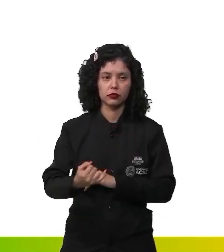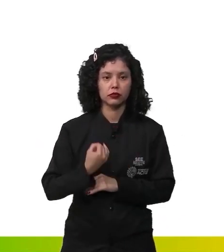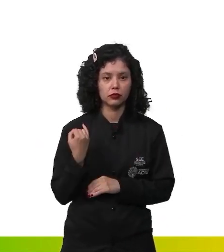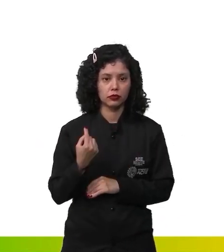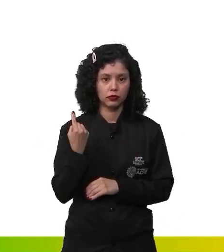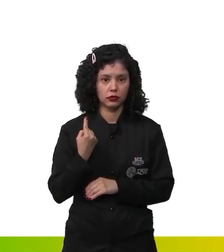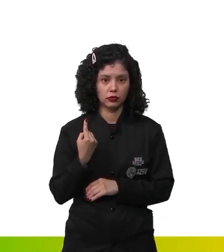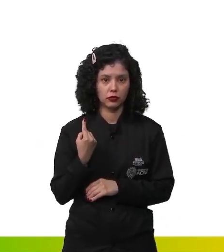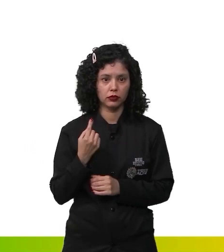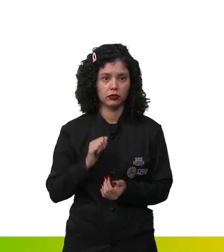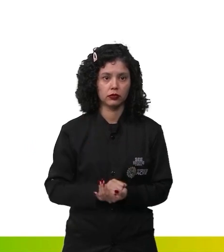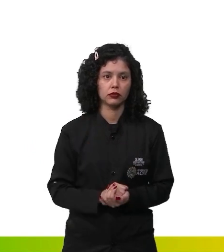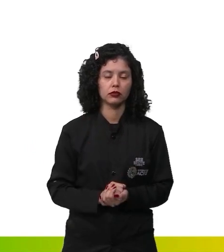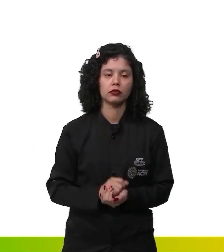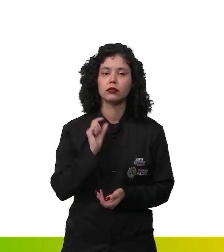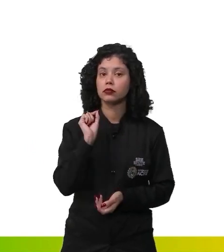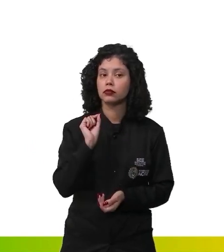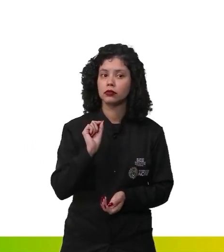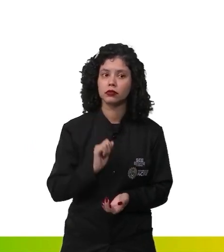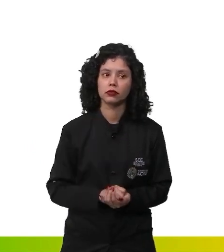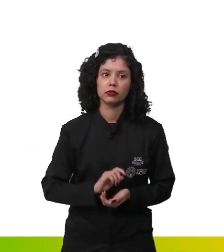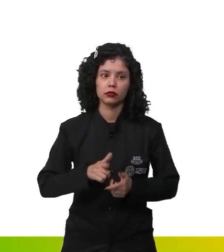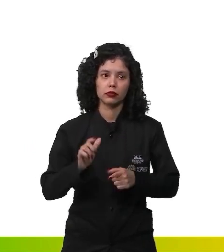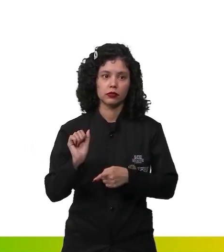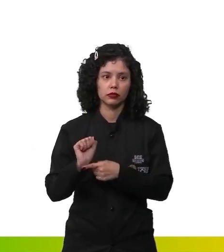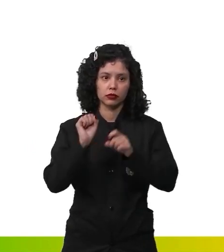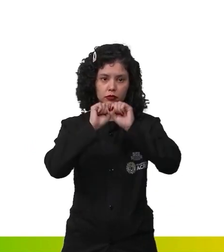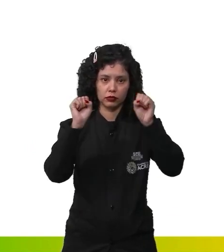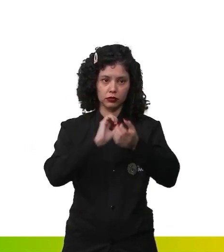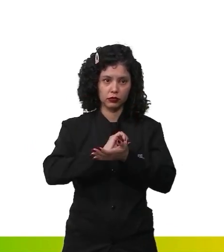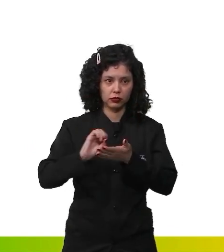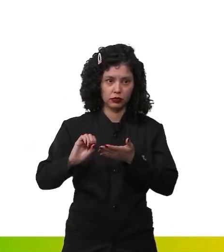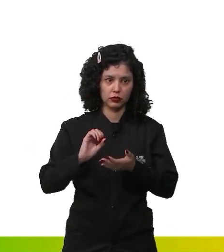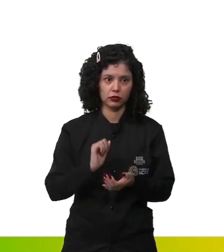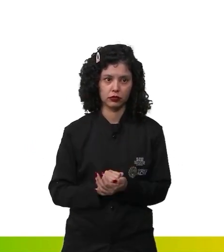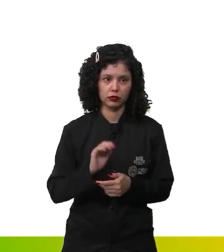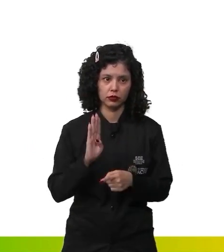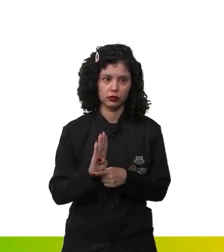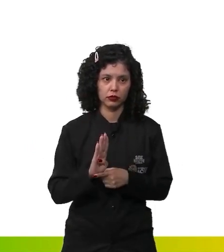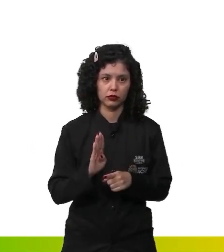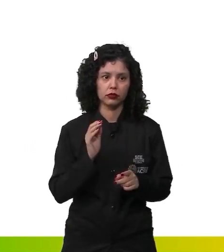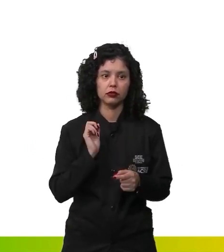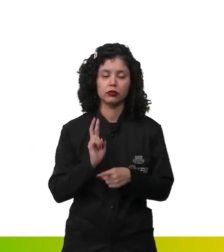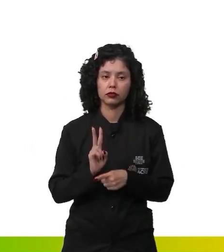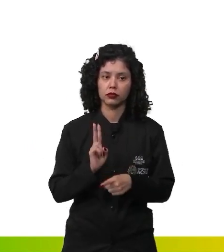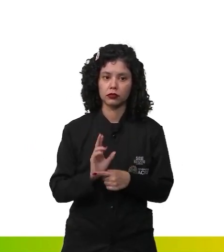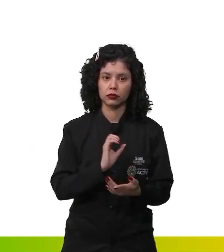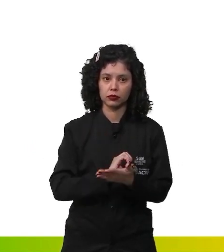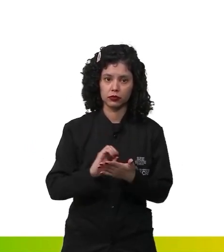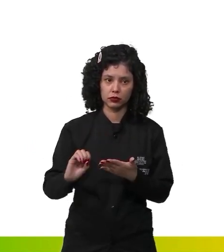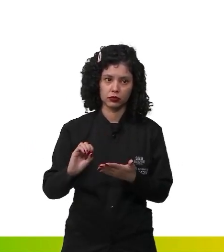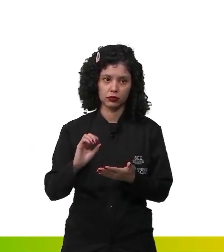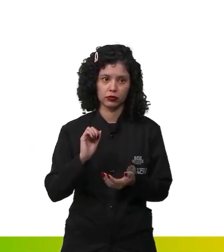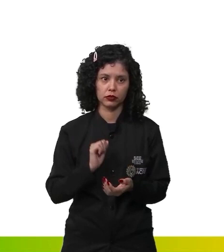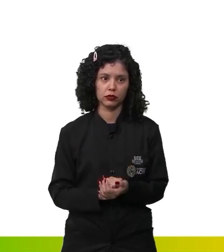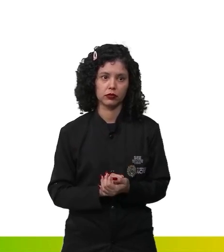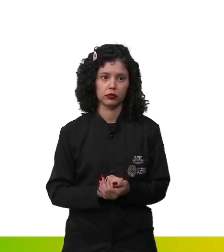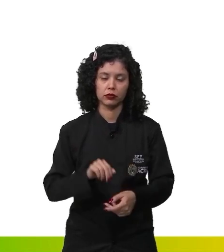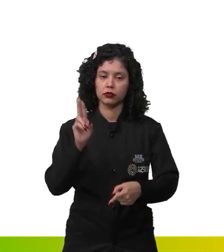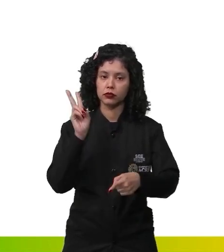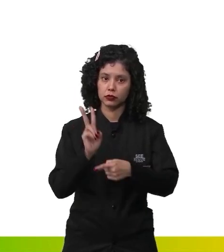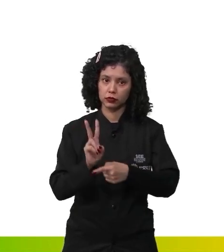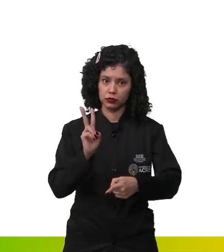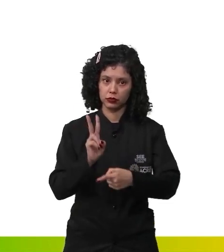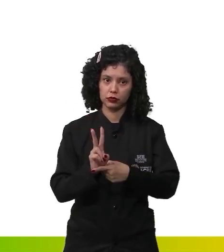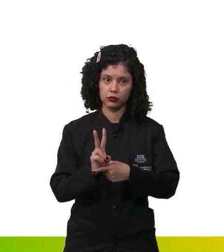pelo individualismo, é o de, letra A, sistema orgânico, B, solidariedade